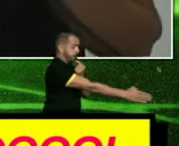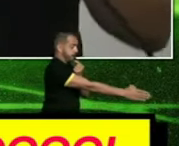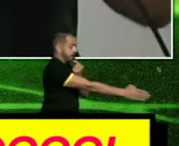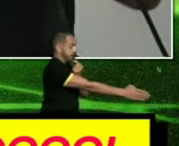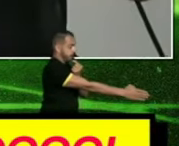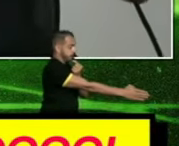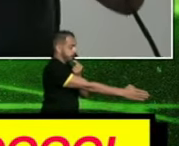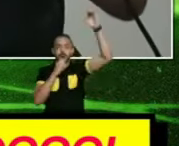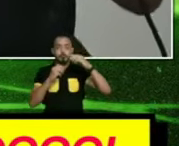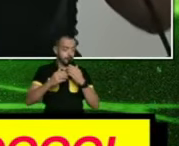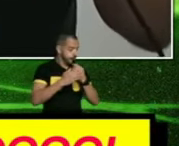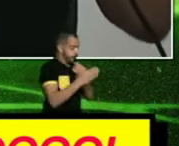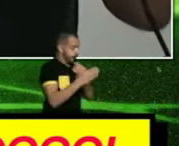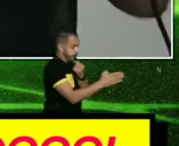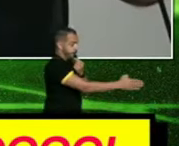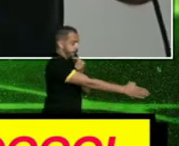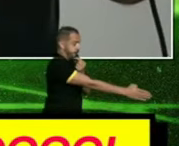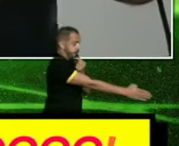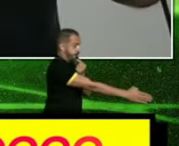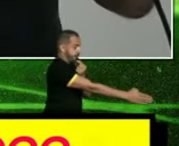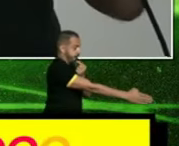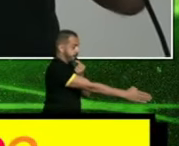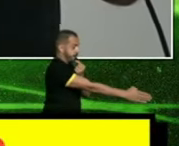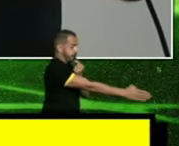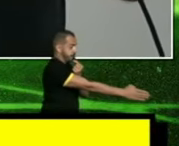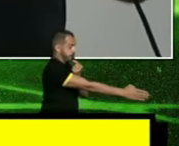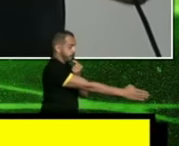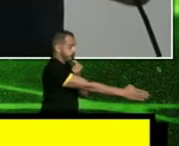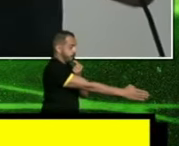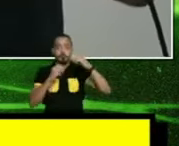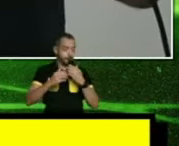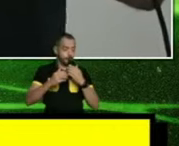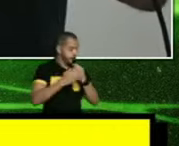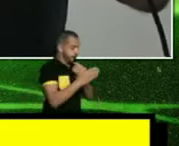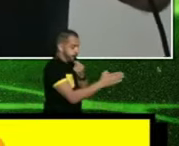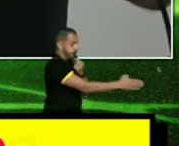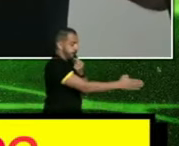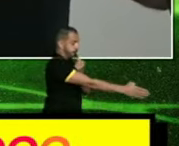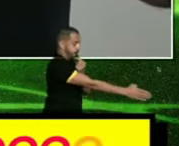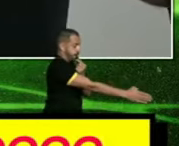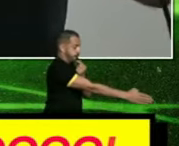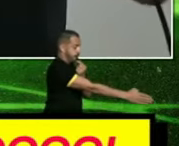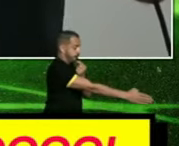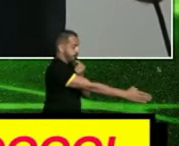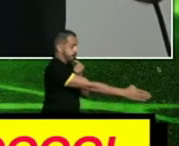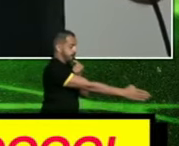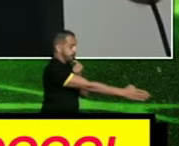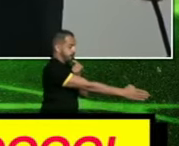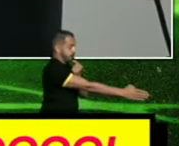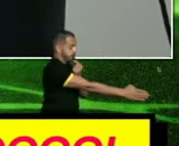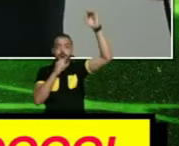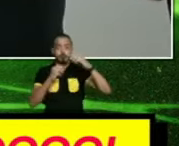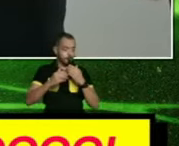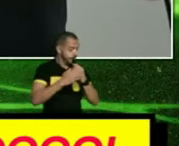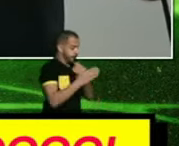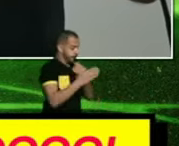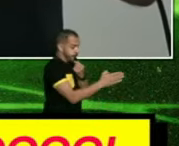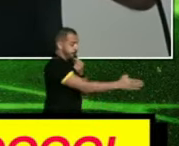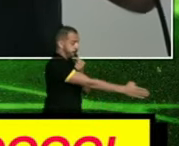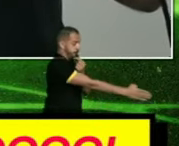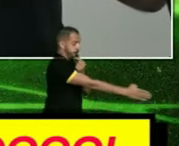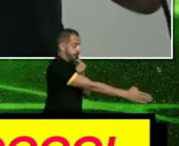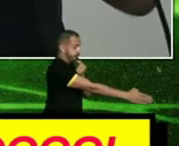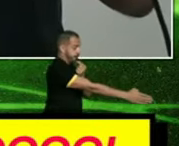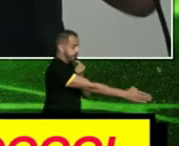um golaço no ângulo um golaço do O Jemerson o cruzeirão cabuloso diminui do a um um